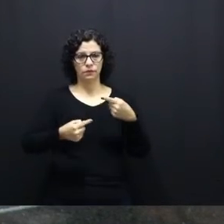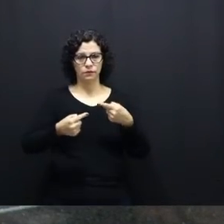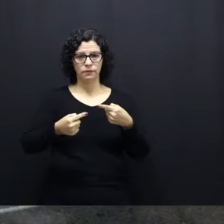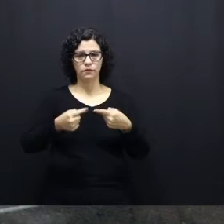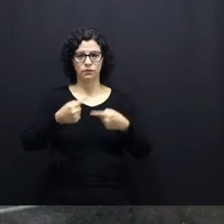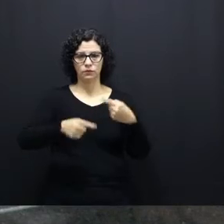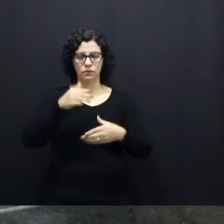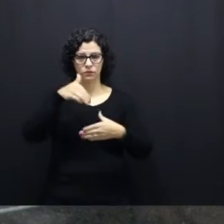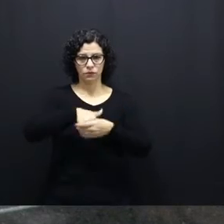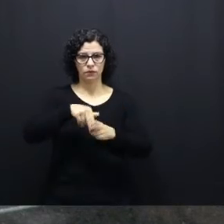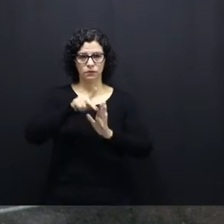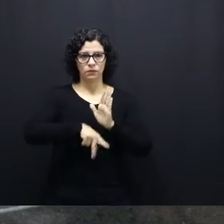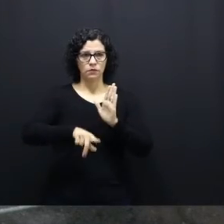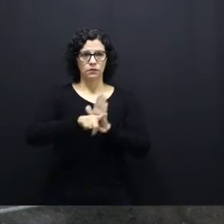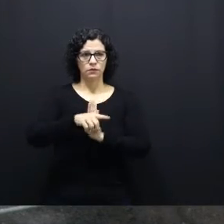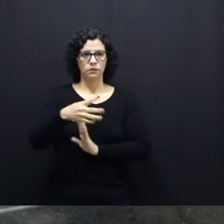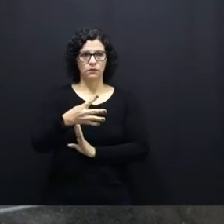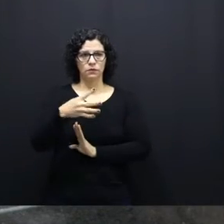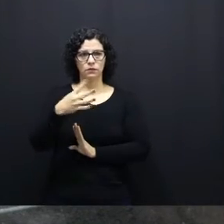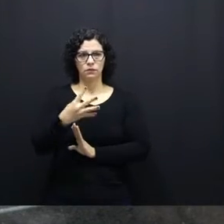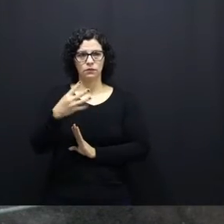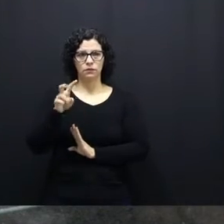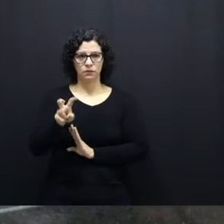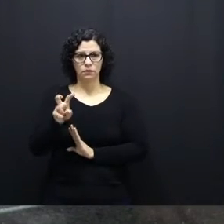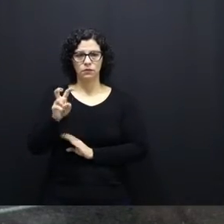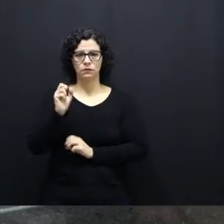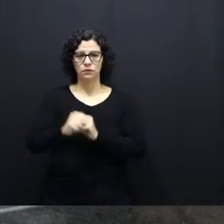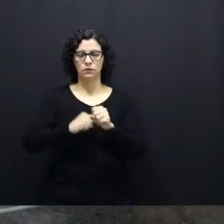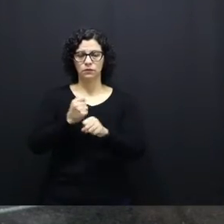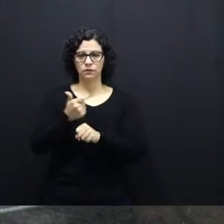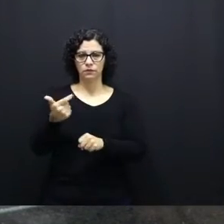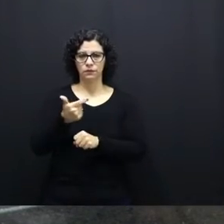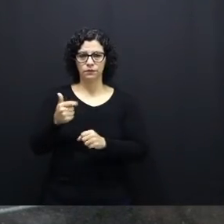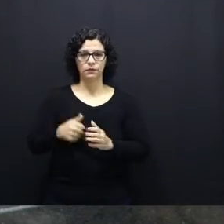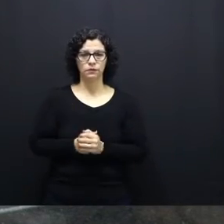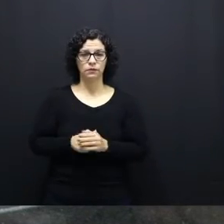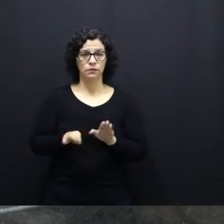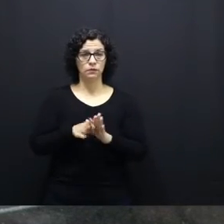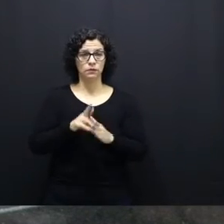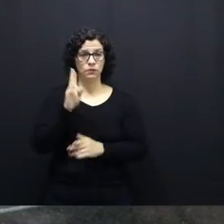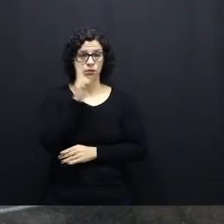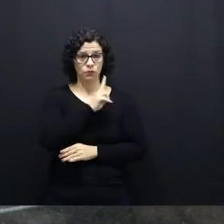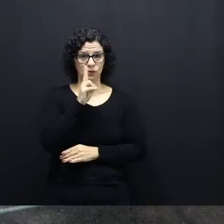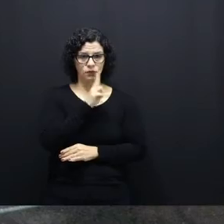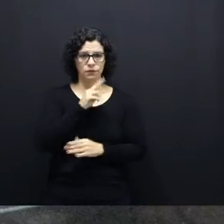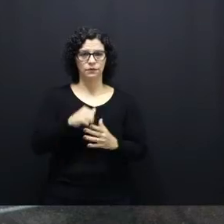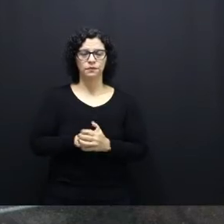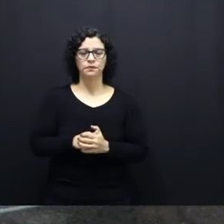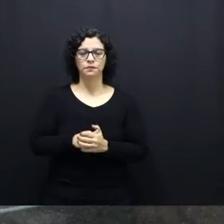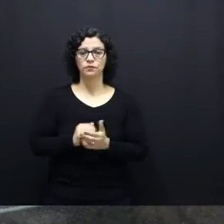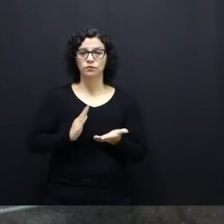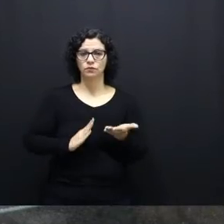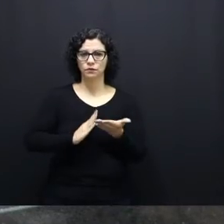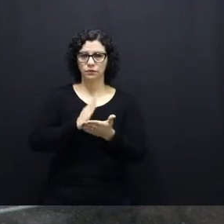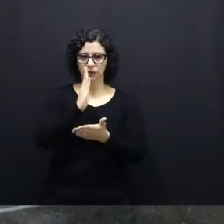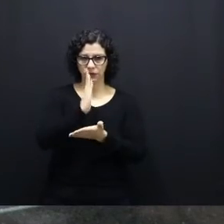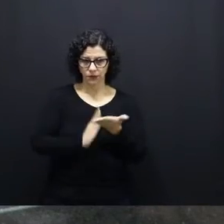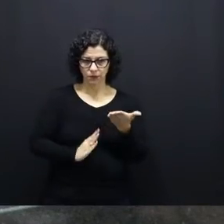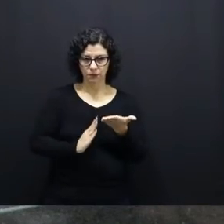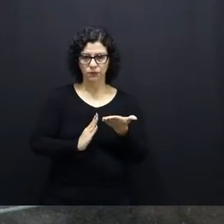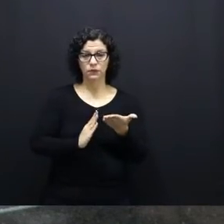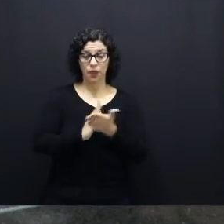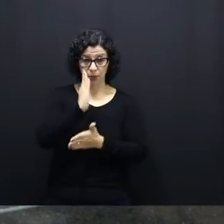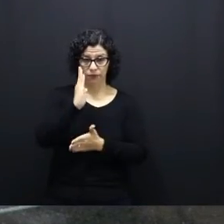e votação o projeto de lei de 1.445 de 2002 em regime de urgência foram reprovadas